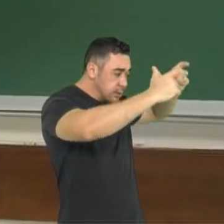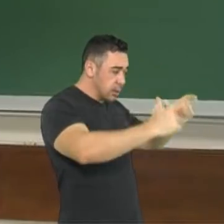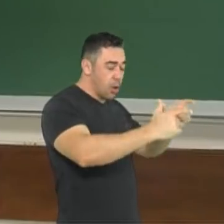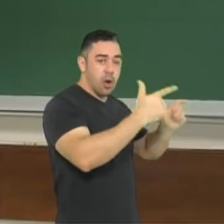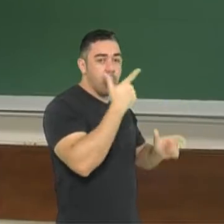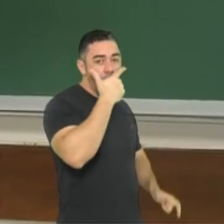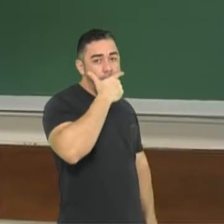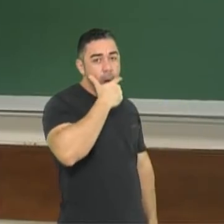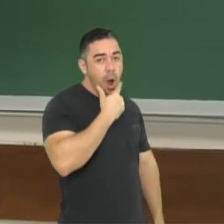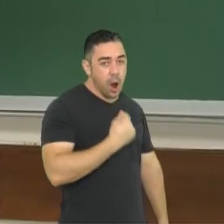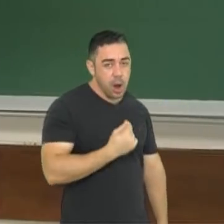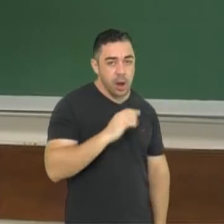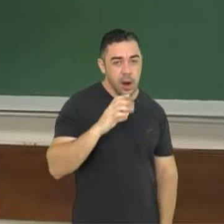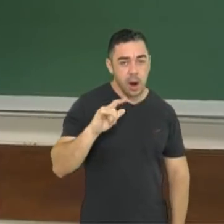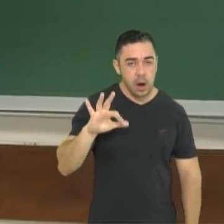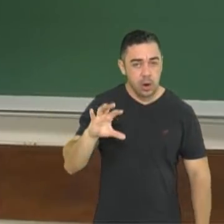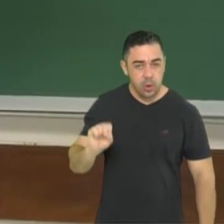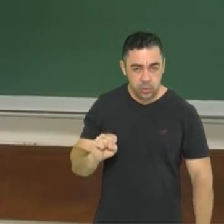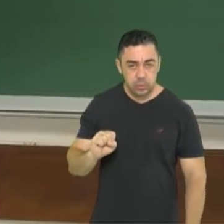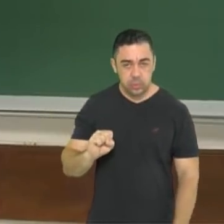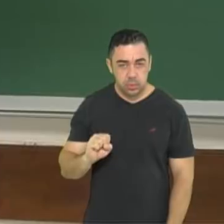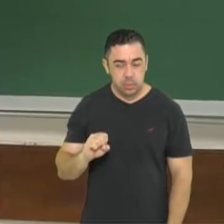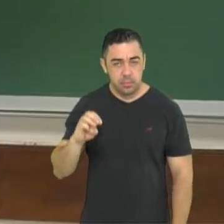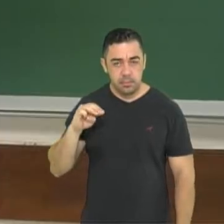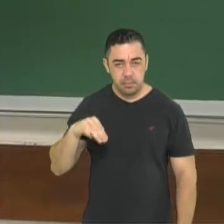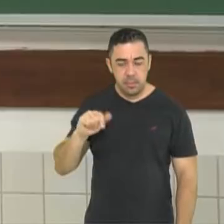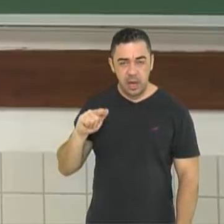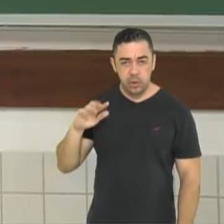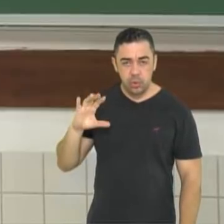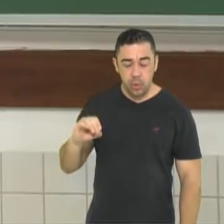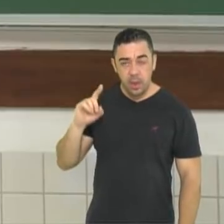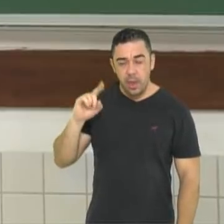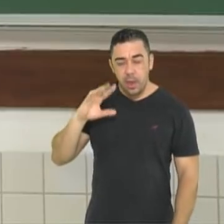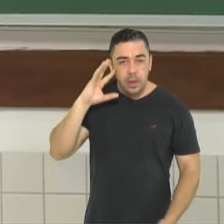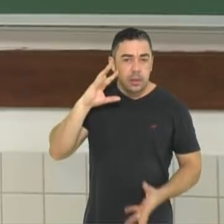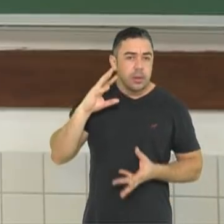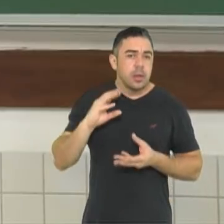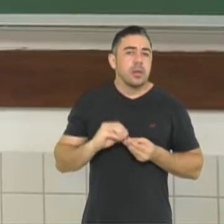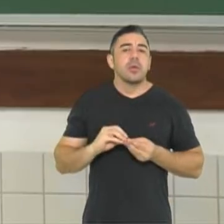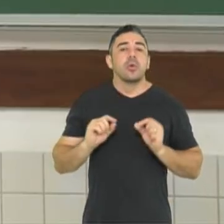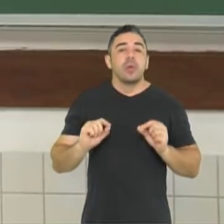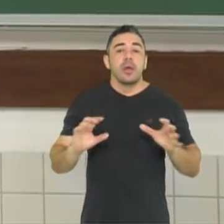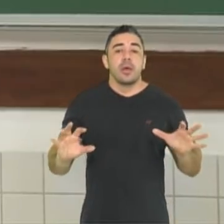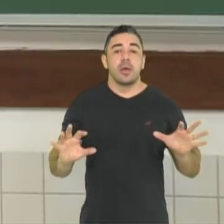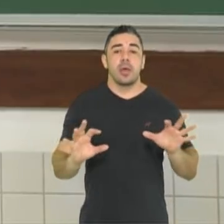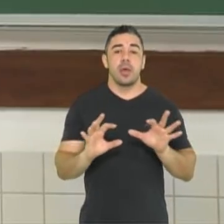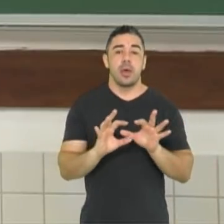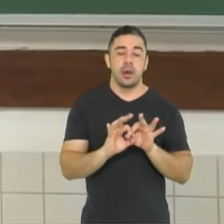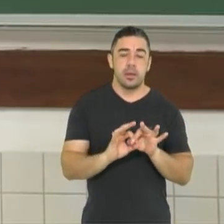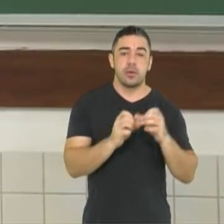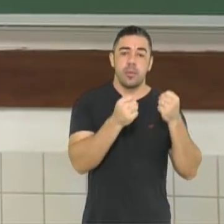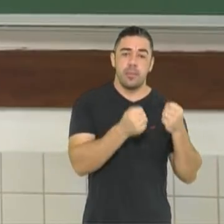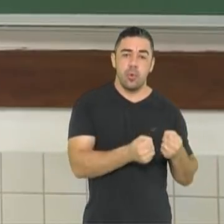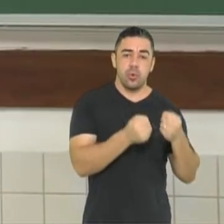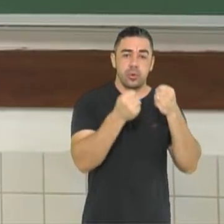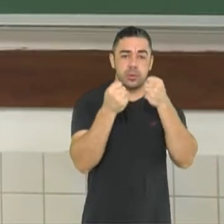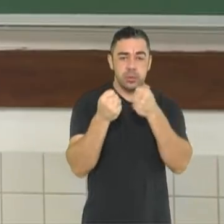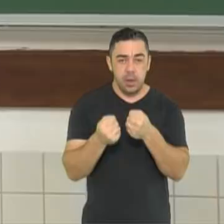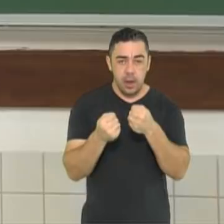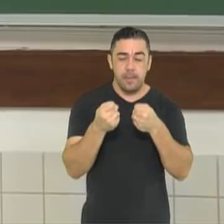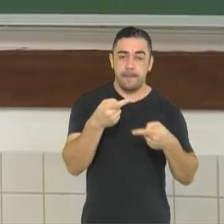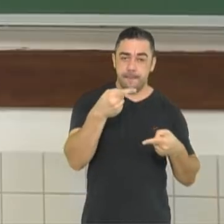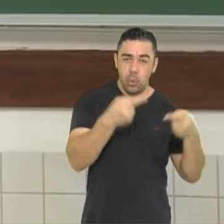também, guardando as medidas proporções, entende-se que é uma aliança entre o poder político com o